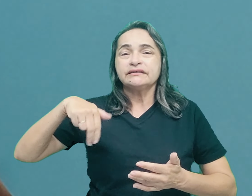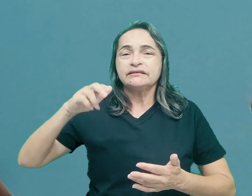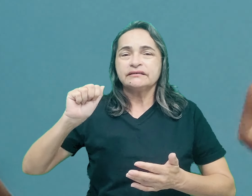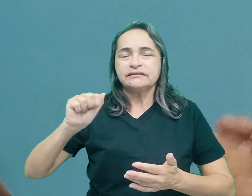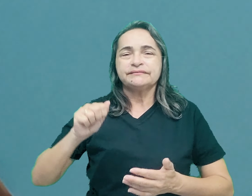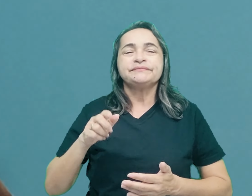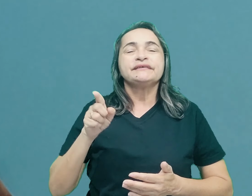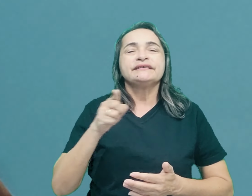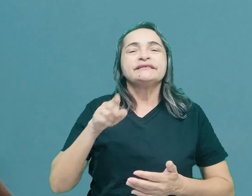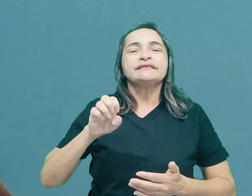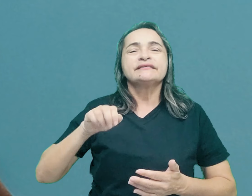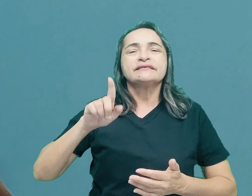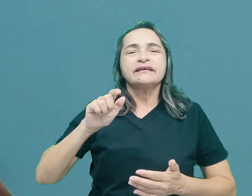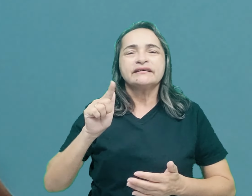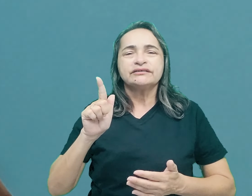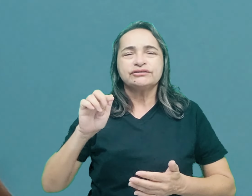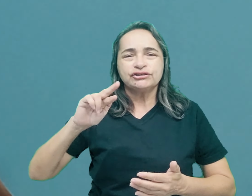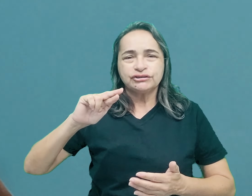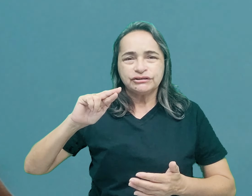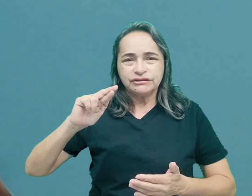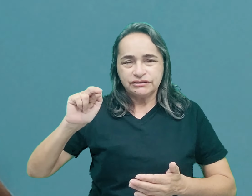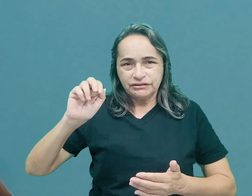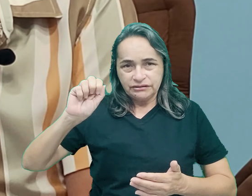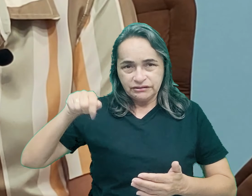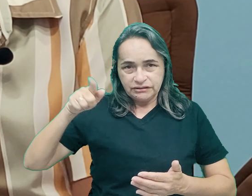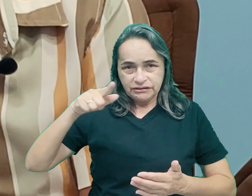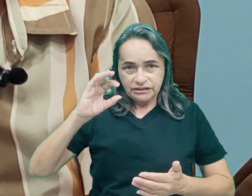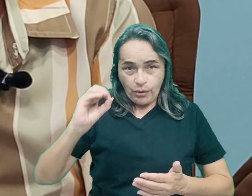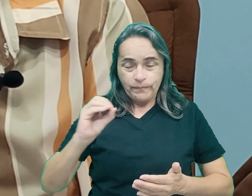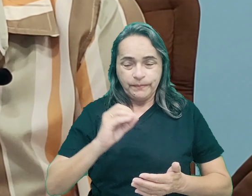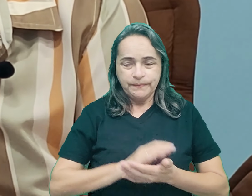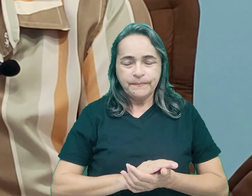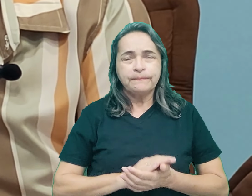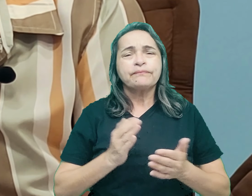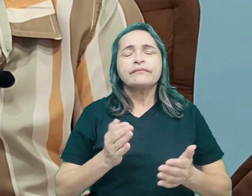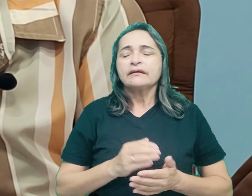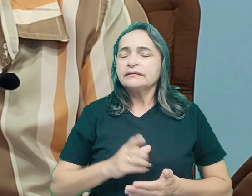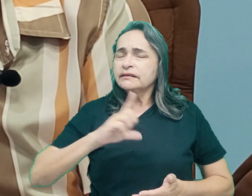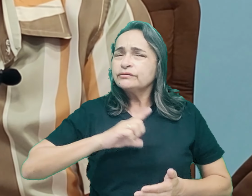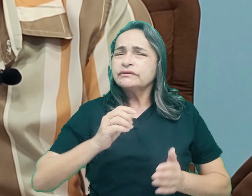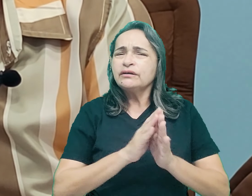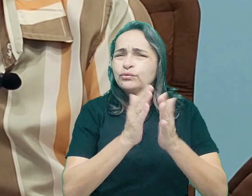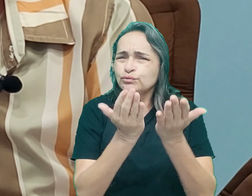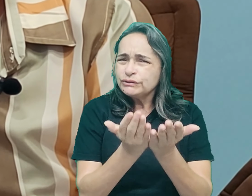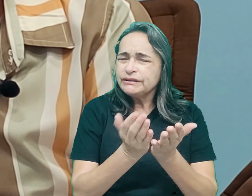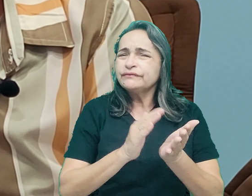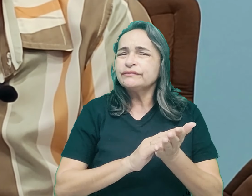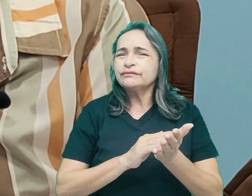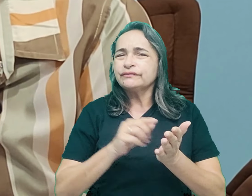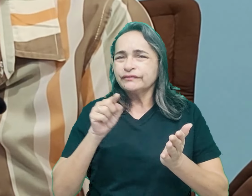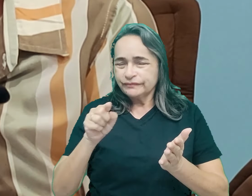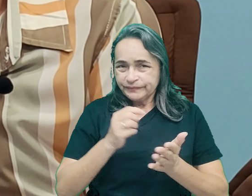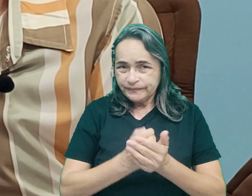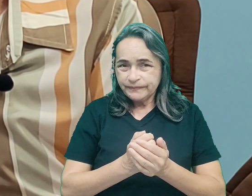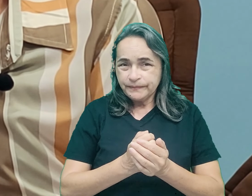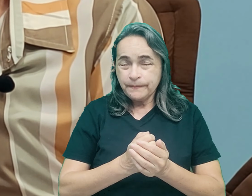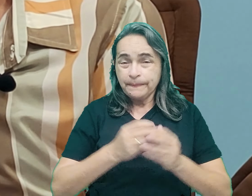ajudou a escrever, Morada Nova, História em Construção, é sinalizado que alguns escravos eram